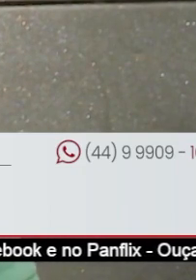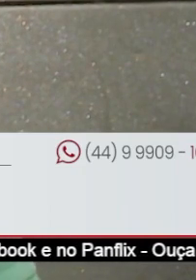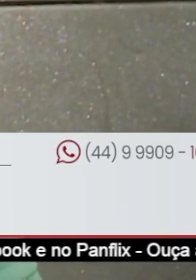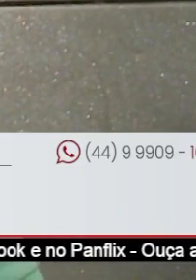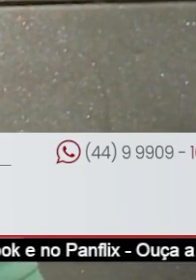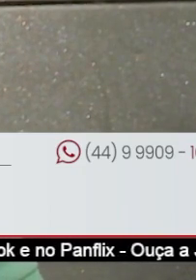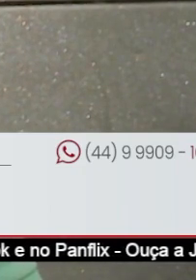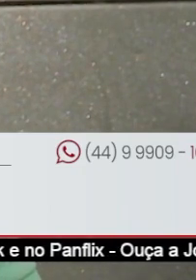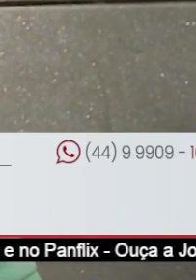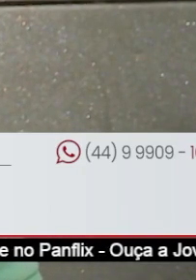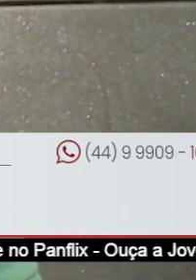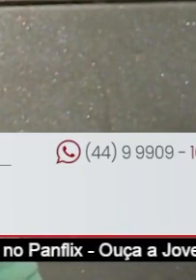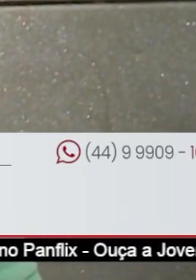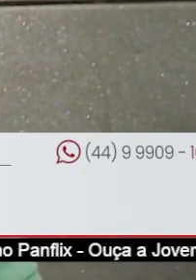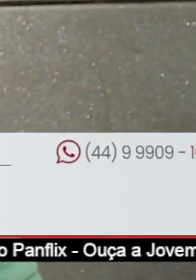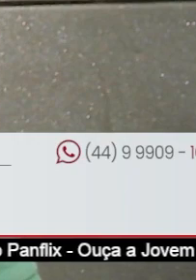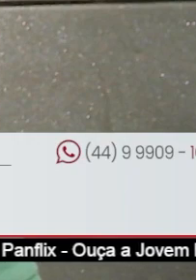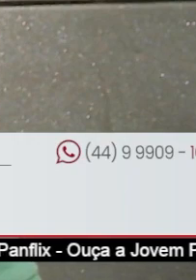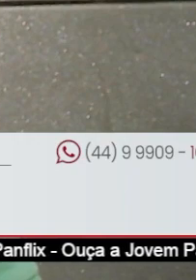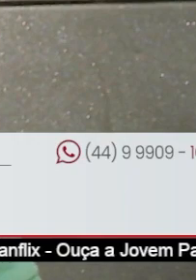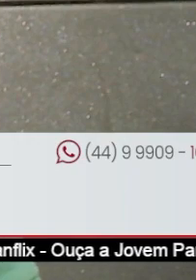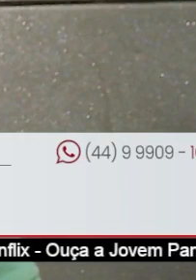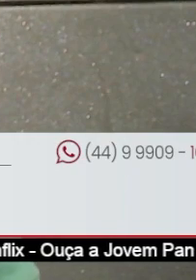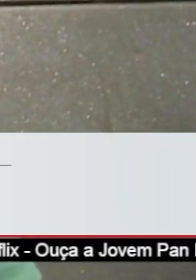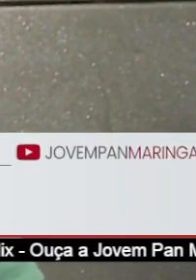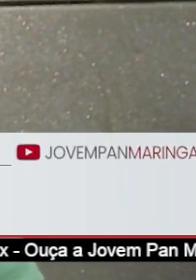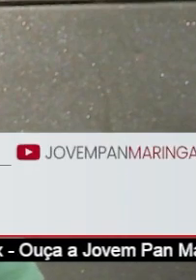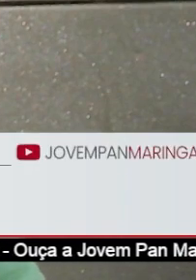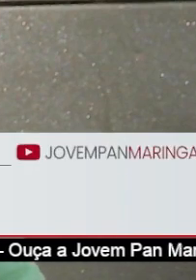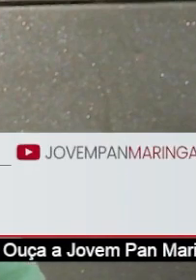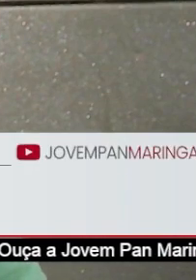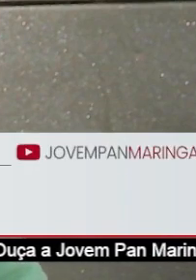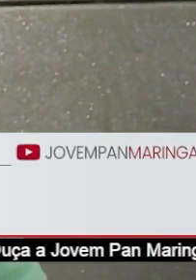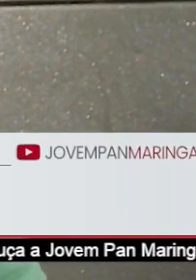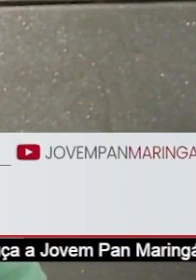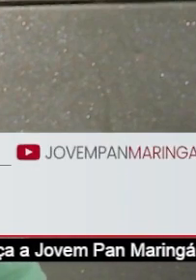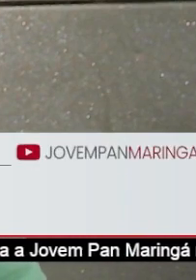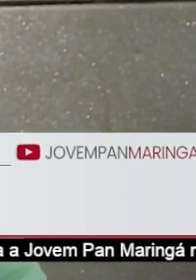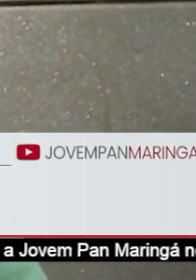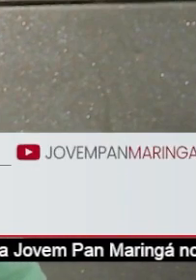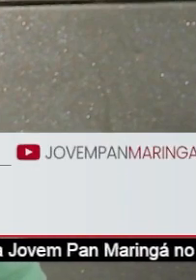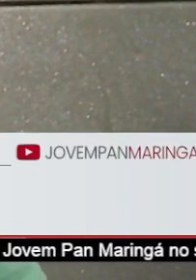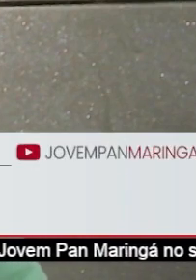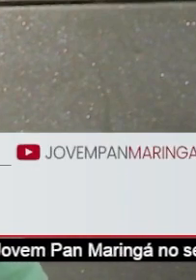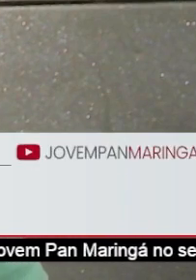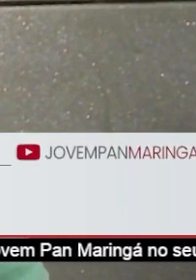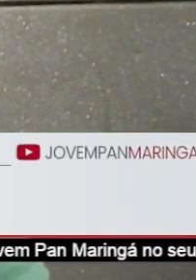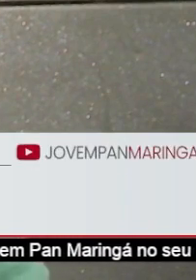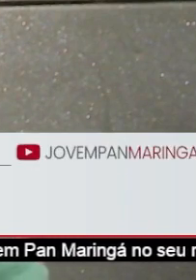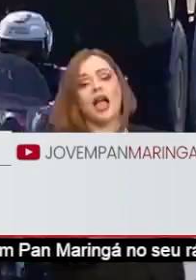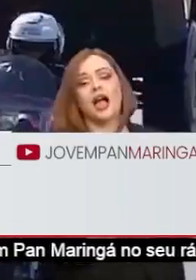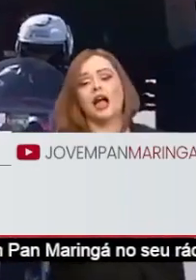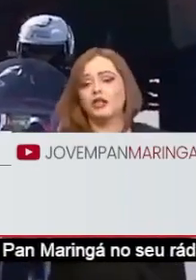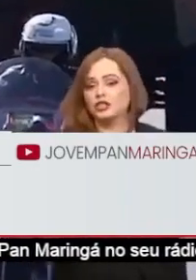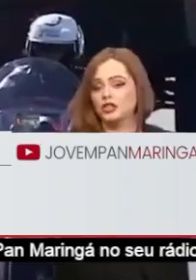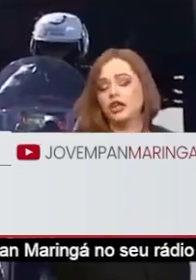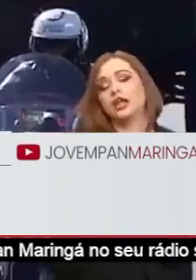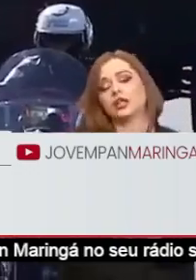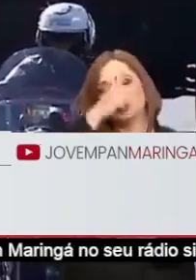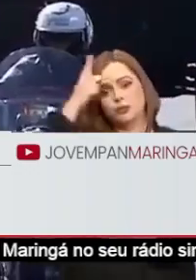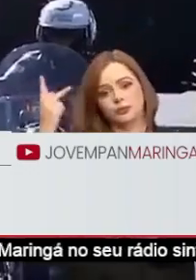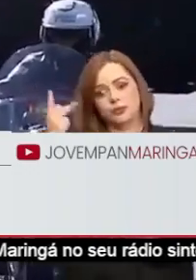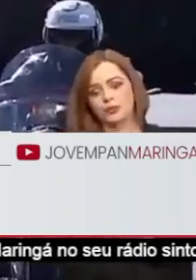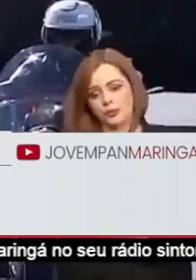Presidência divulgou que tinha cerca de 50 mil pessoas. A Polícia Militar não divulgou nada ainda sobre os números lá